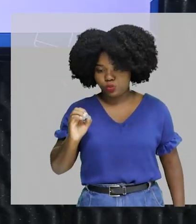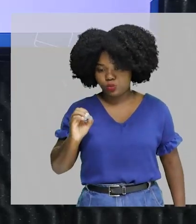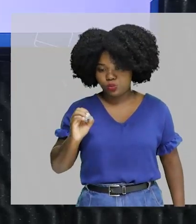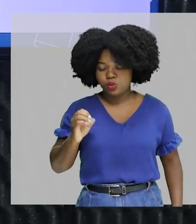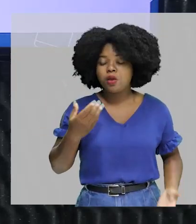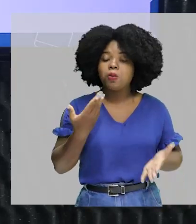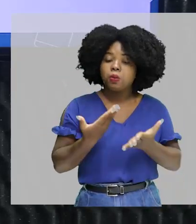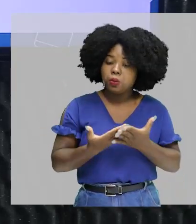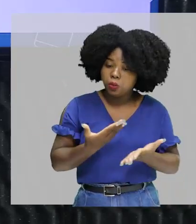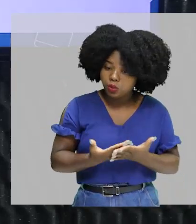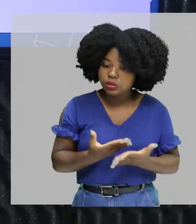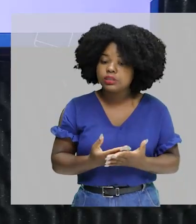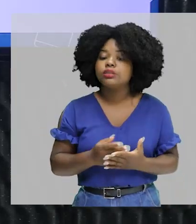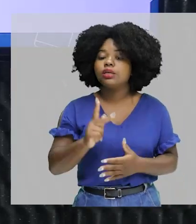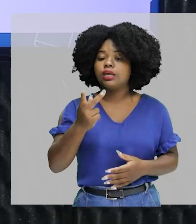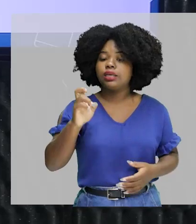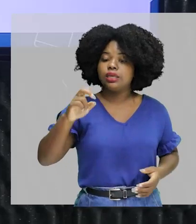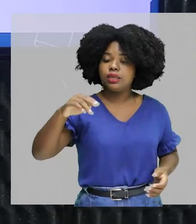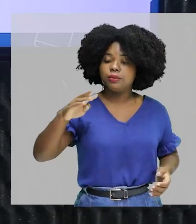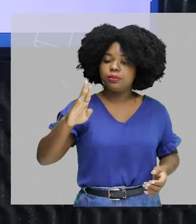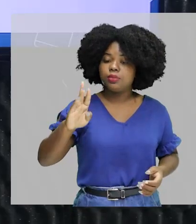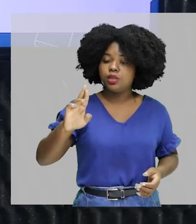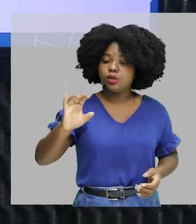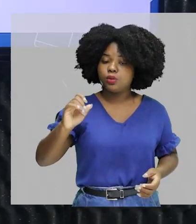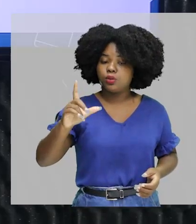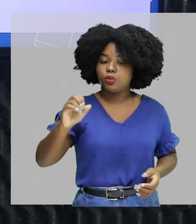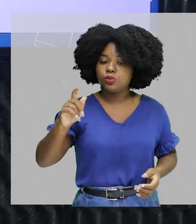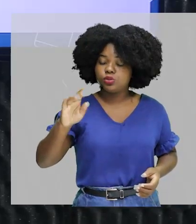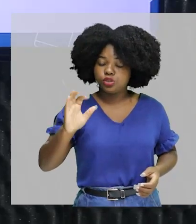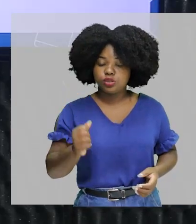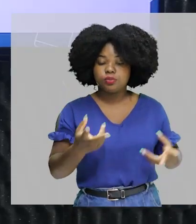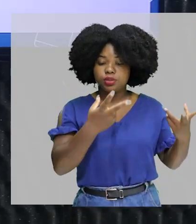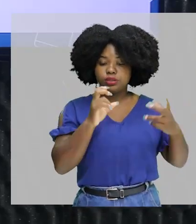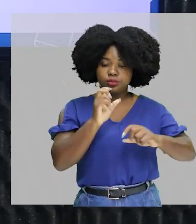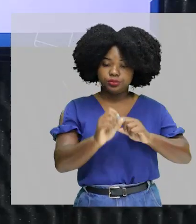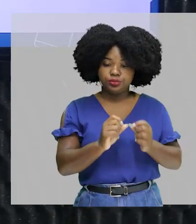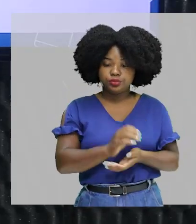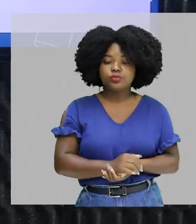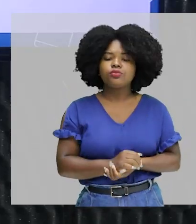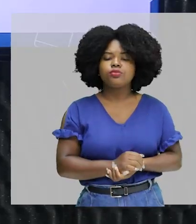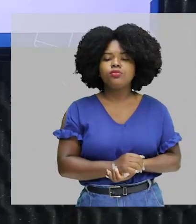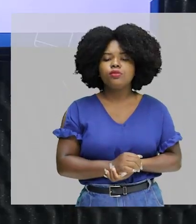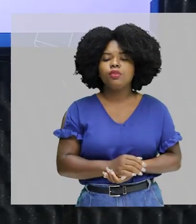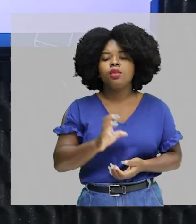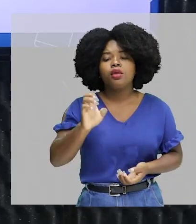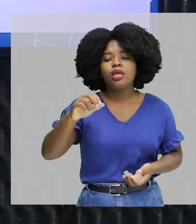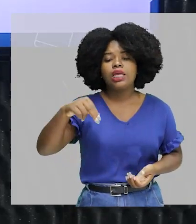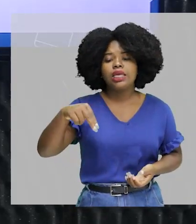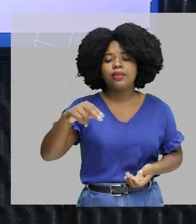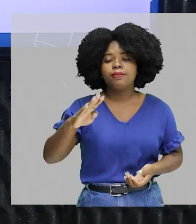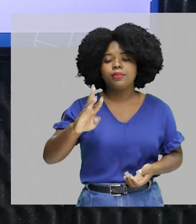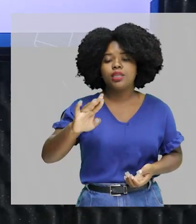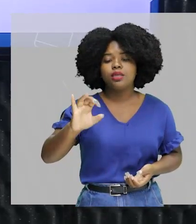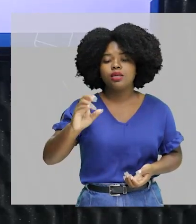nós estudamos a embriologia, nós vamos perceber que o embrião ele pode